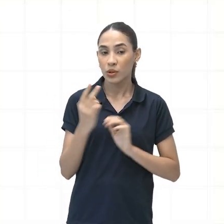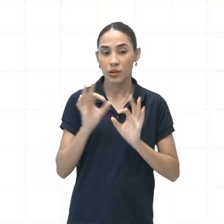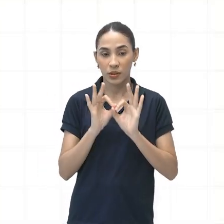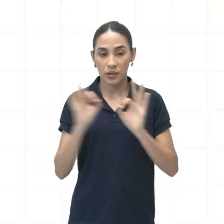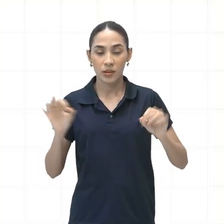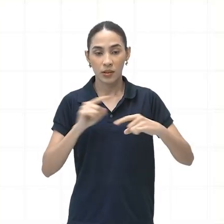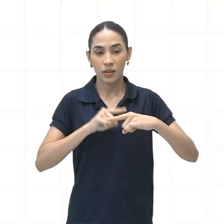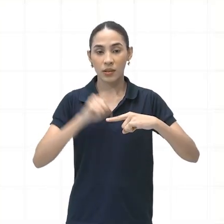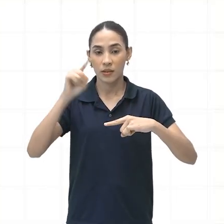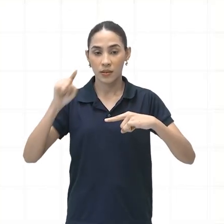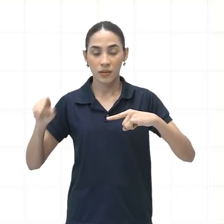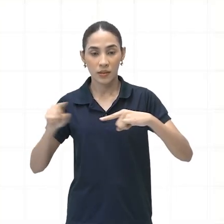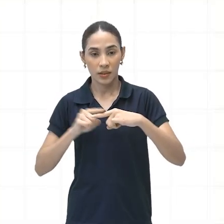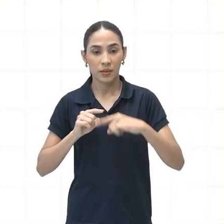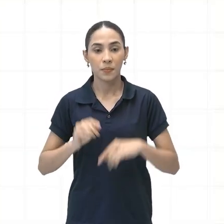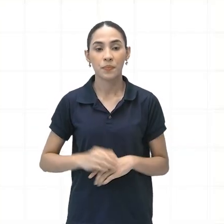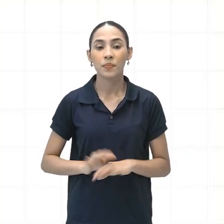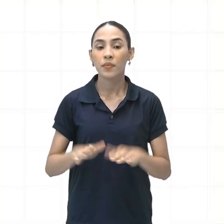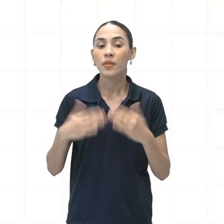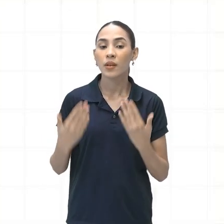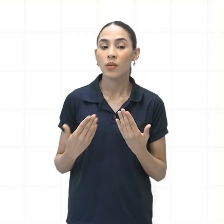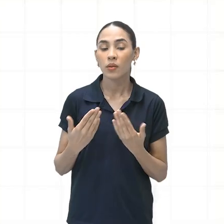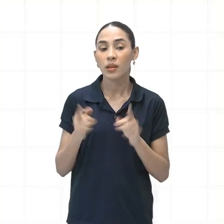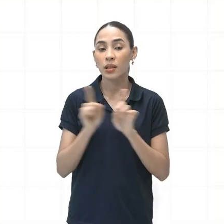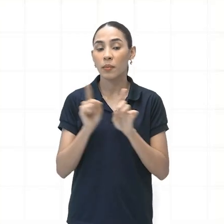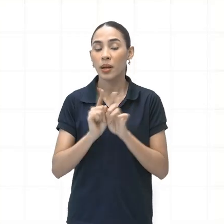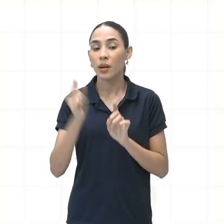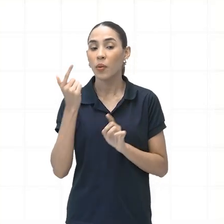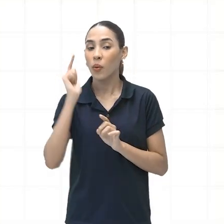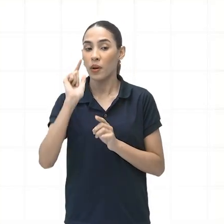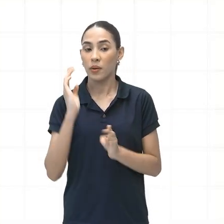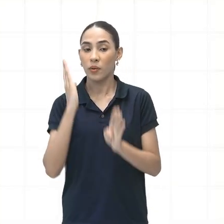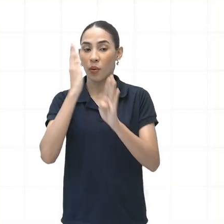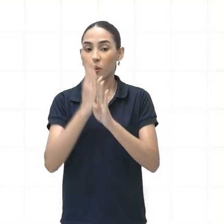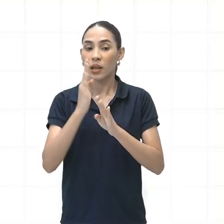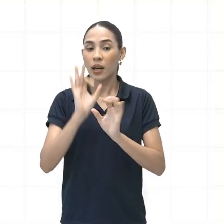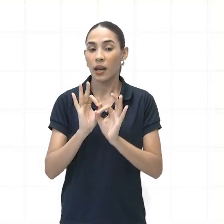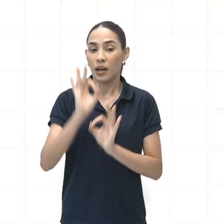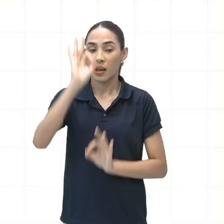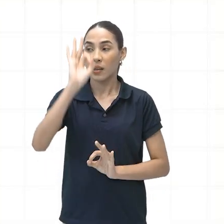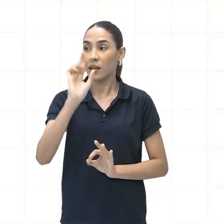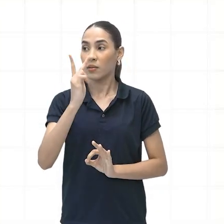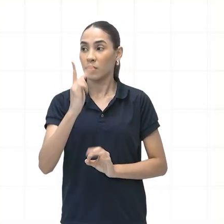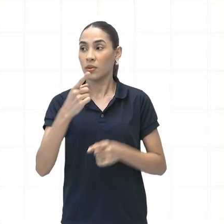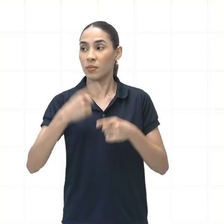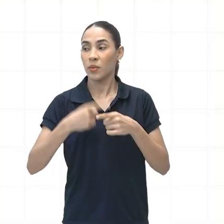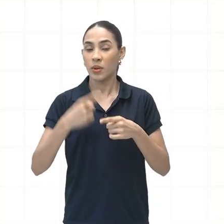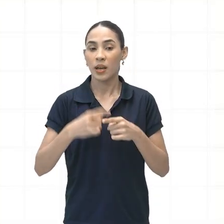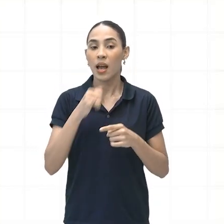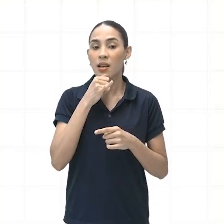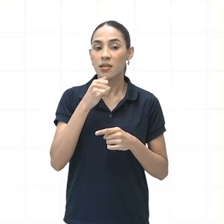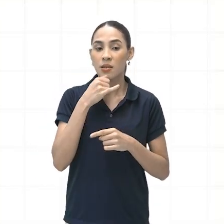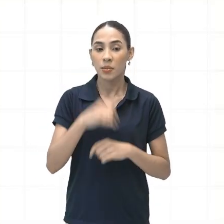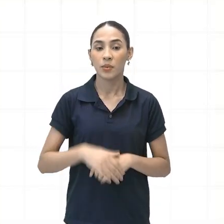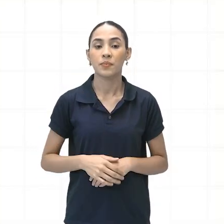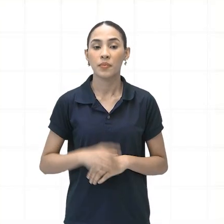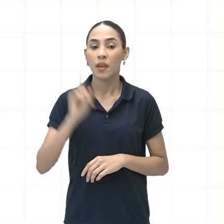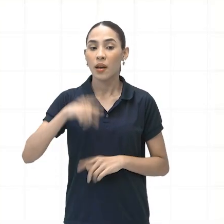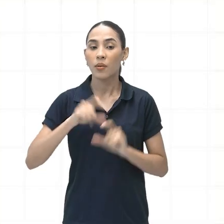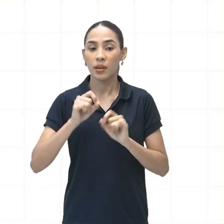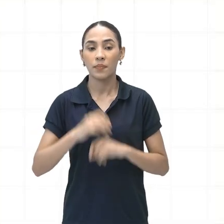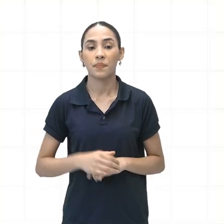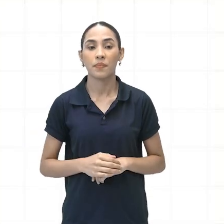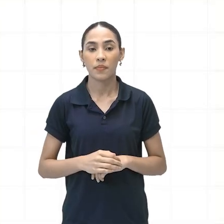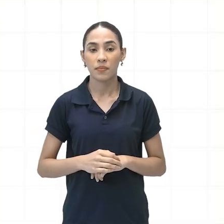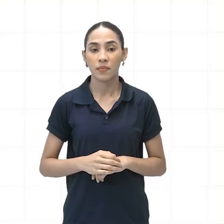desses dois triângulos. E aí, ele conseguiu descobrir a medida da altura, né? Porque a medida da altura é esse